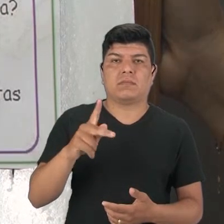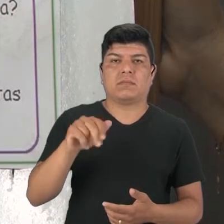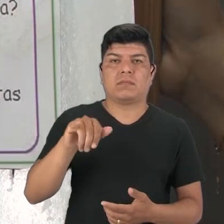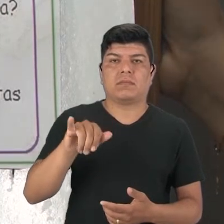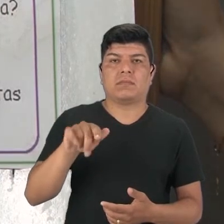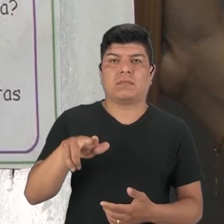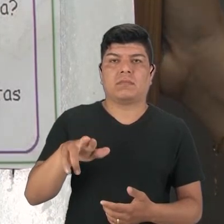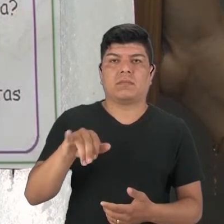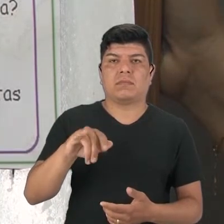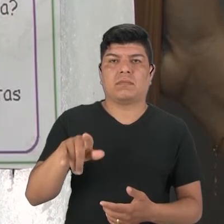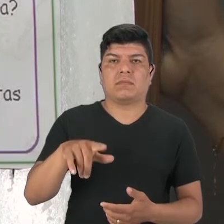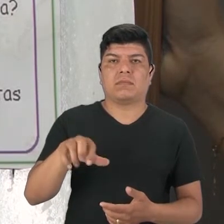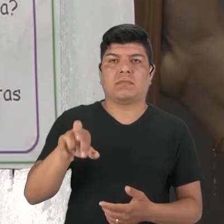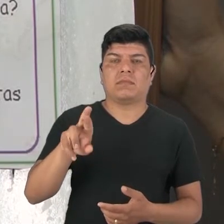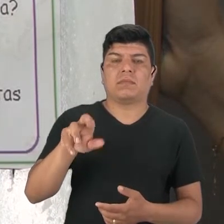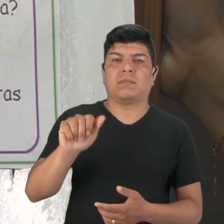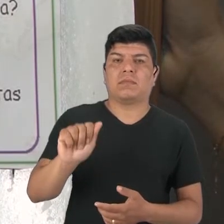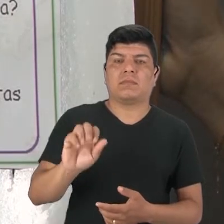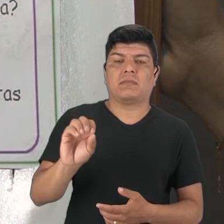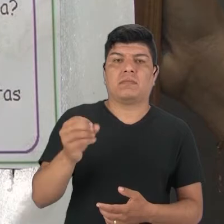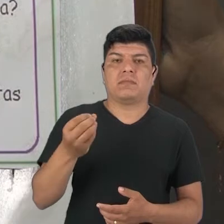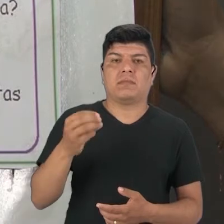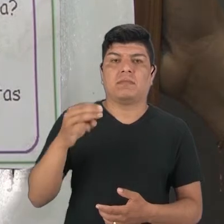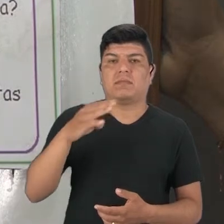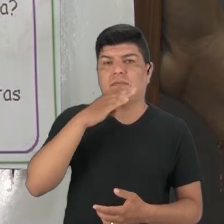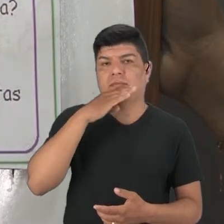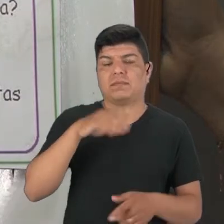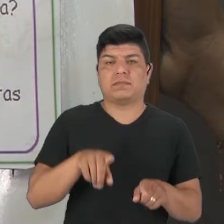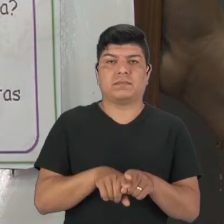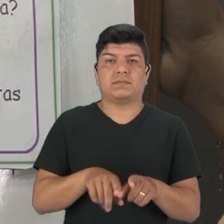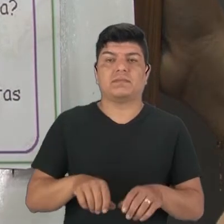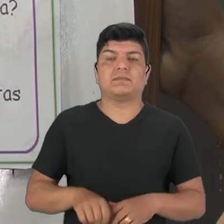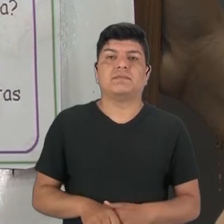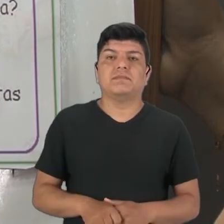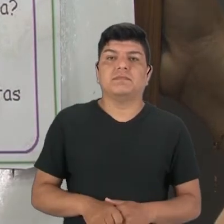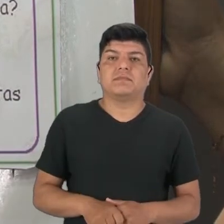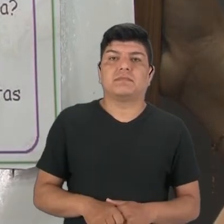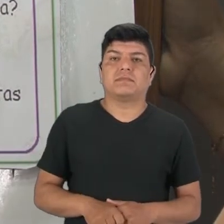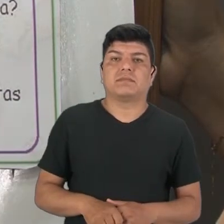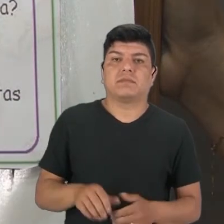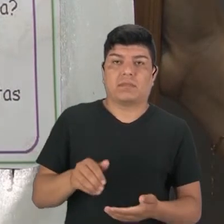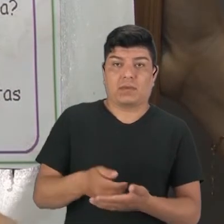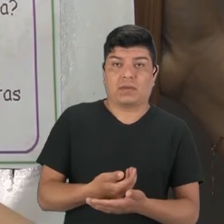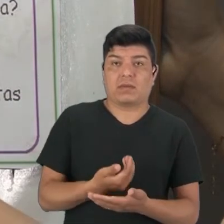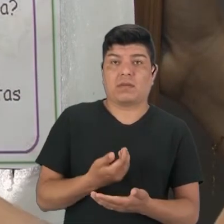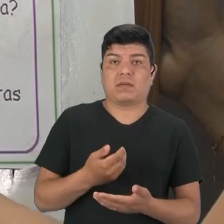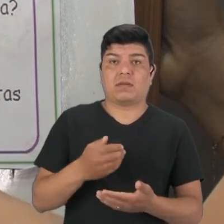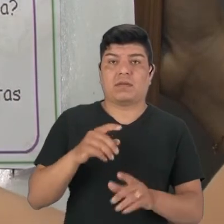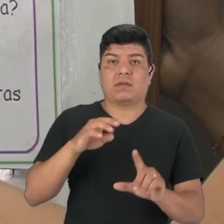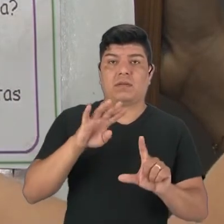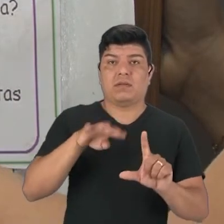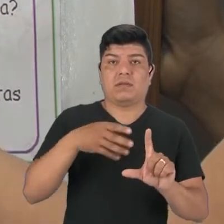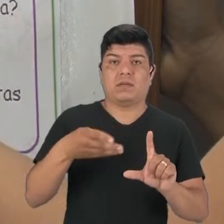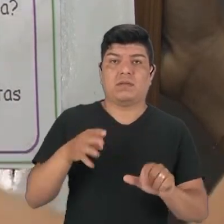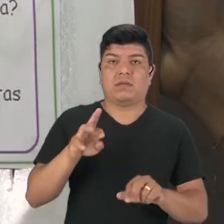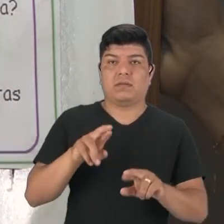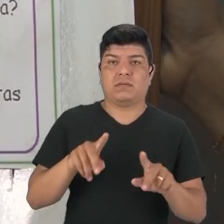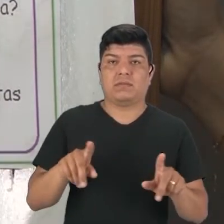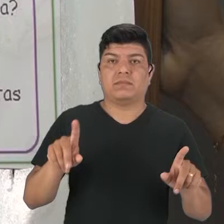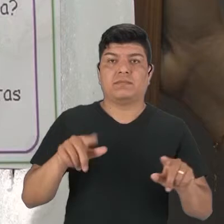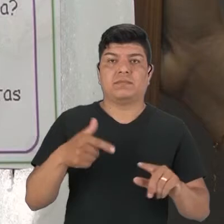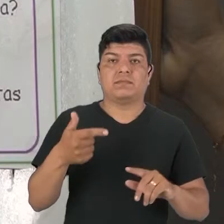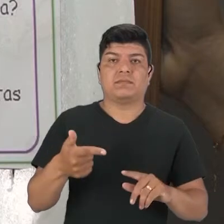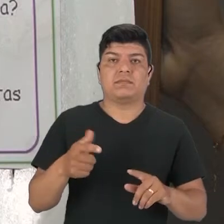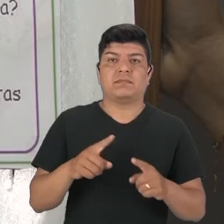piquezeiros e mangueiras, ok? Abacateiras, olha só, esse gráfico diferente do anterior, como eu falei de 2 em